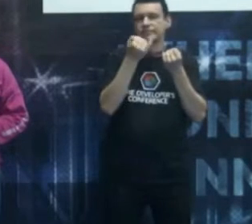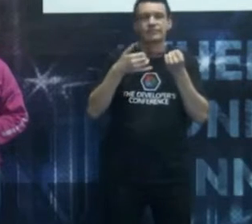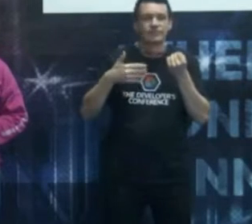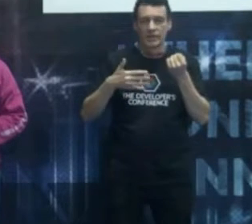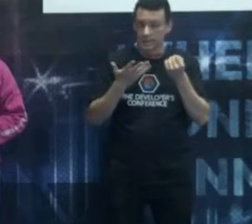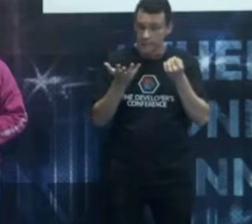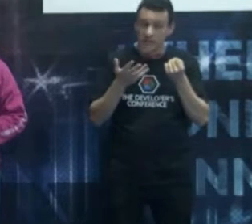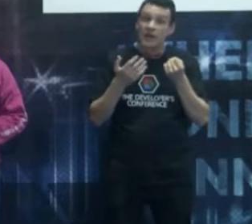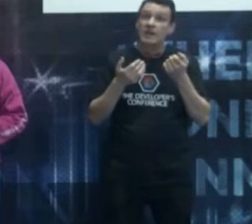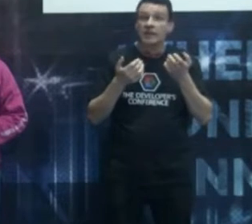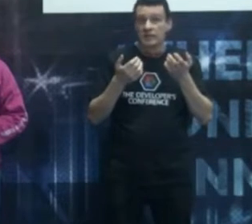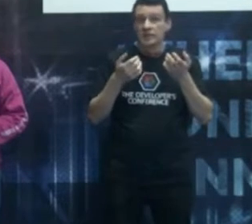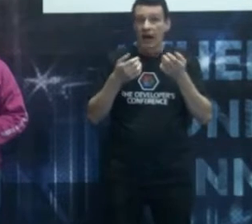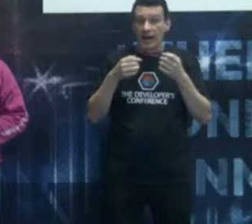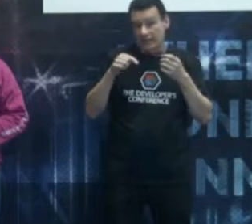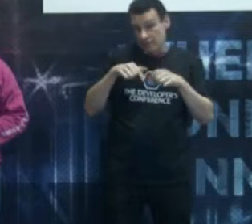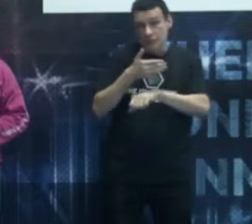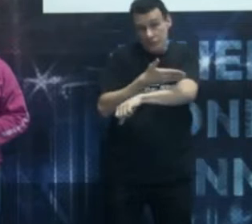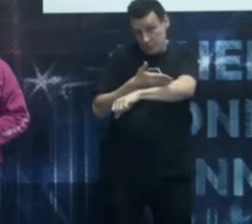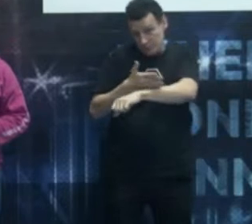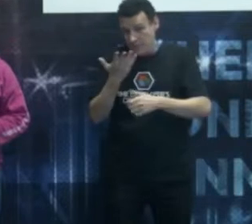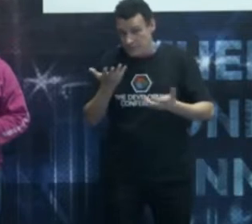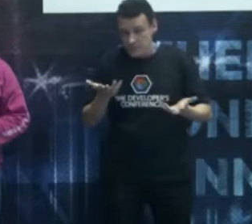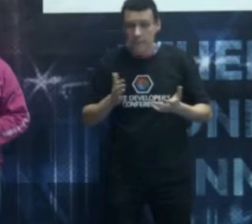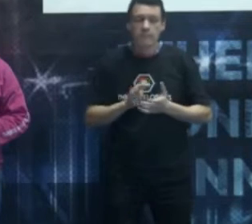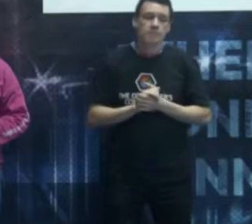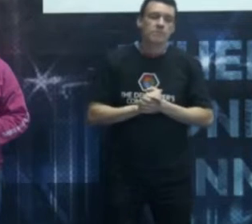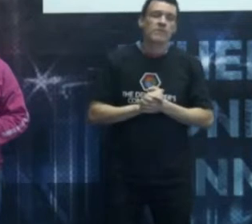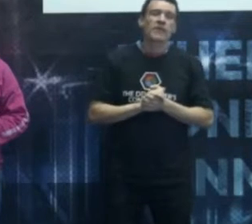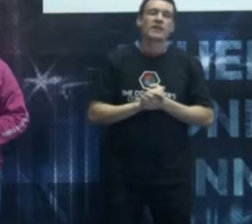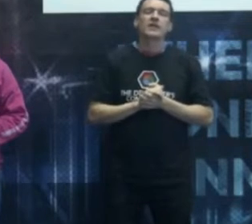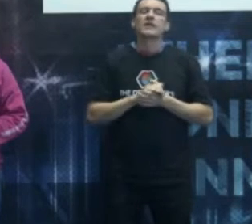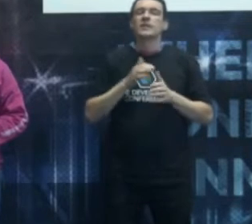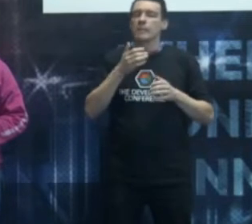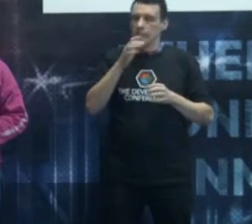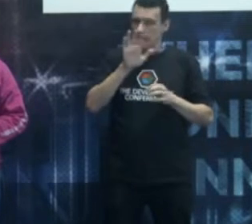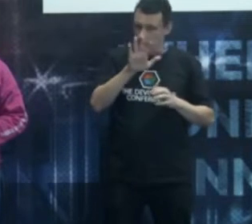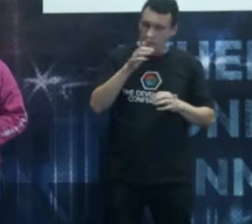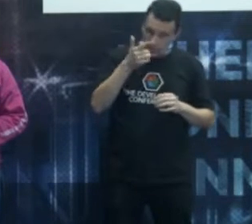liderança, e precisa do apoio dos líderes. É através deles que a